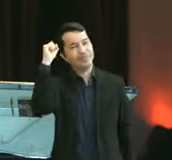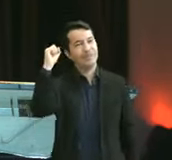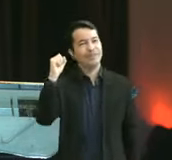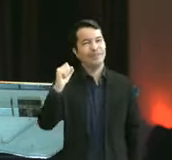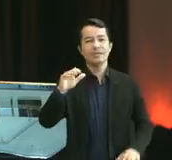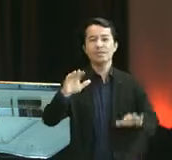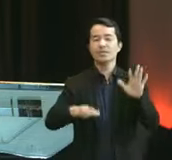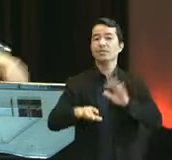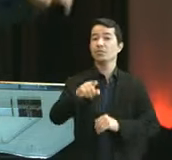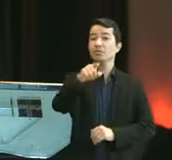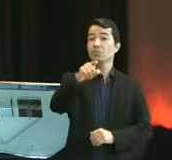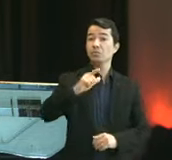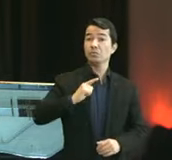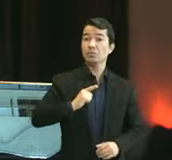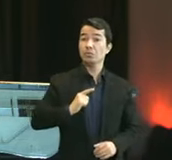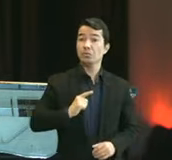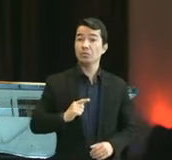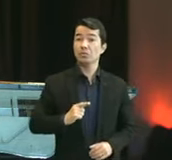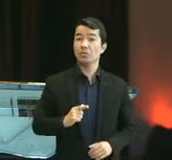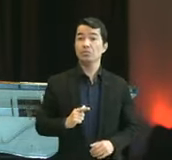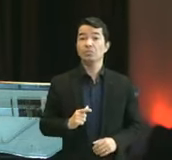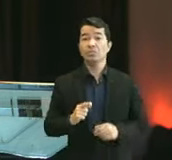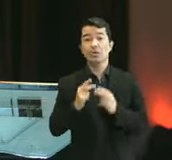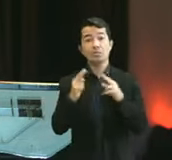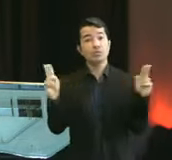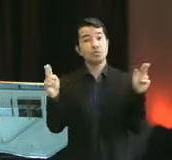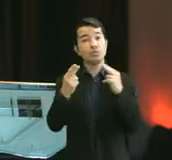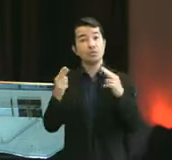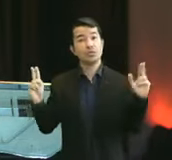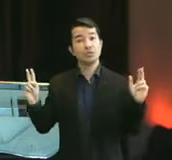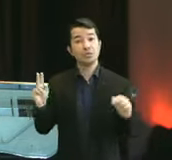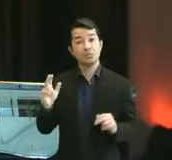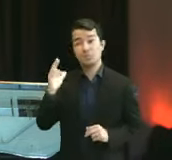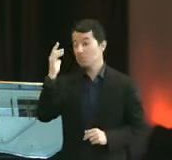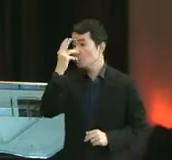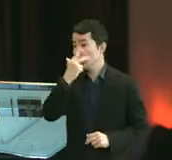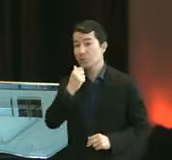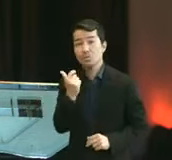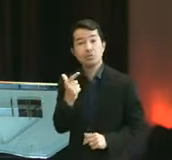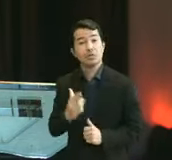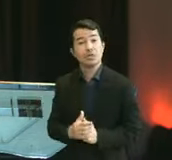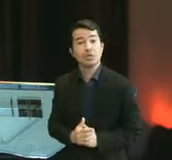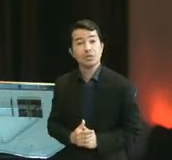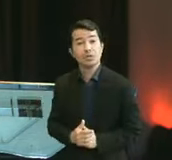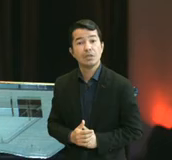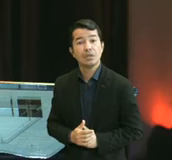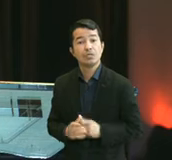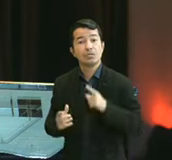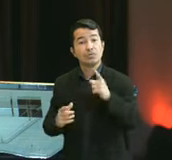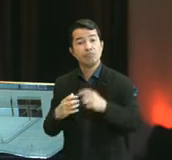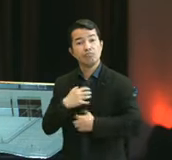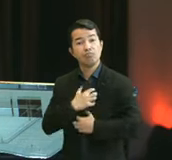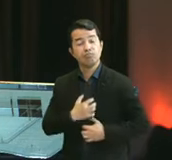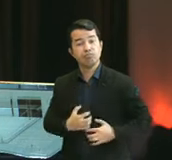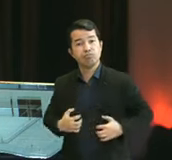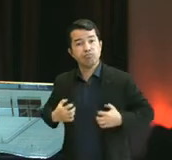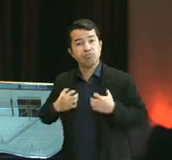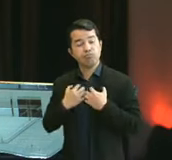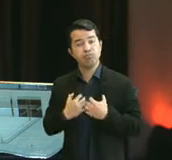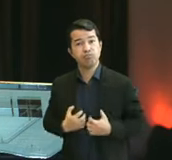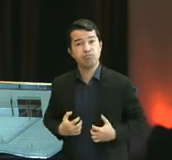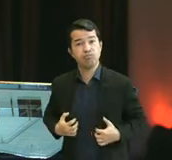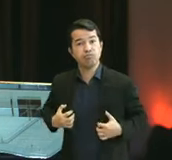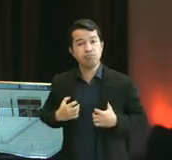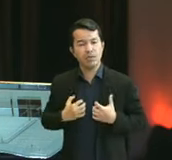ela é dissonante, mas hoje eu quero te desafiar a procurar a sabedoria de Deus. Ele nos faz entender o que os outros